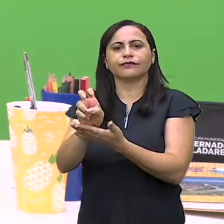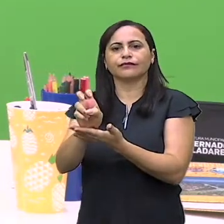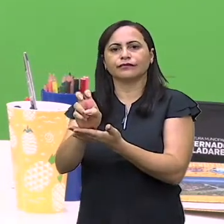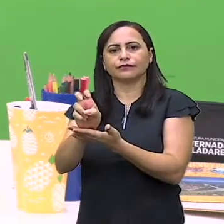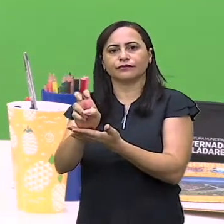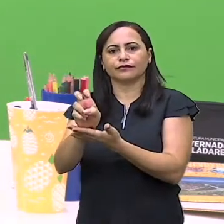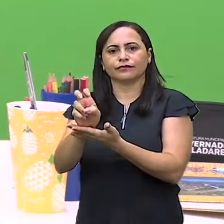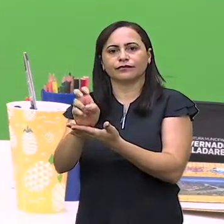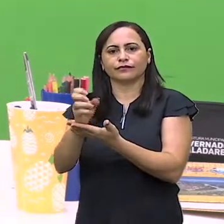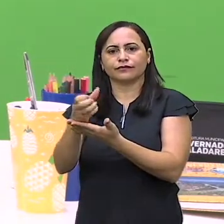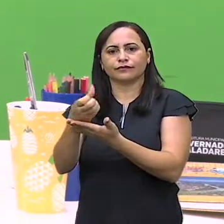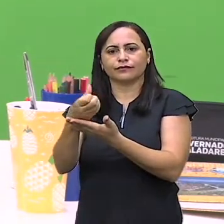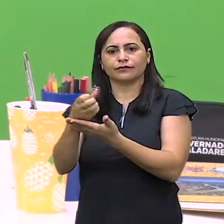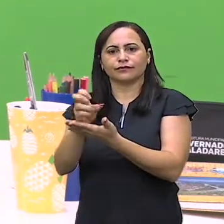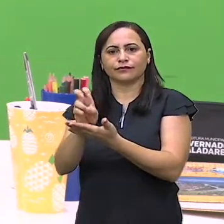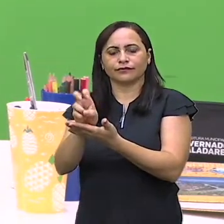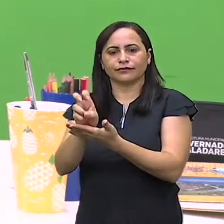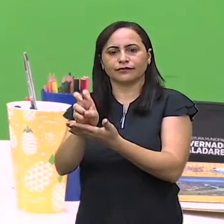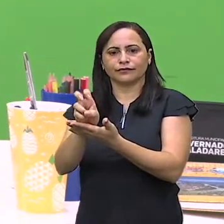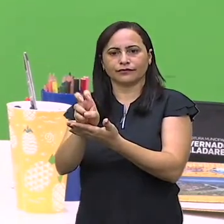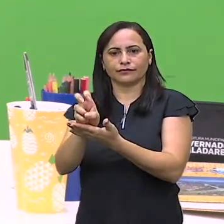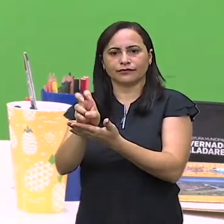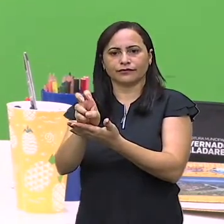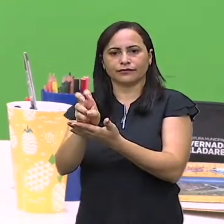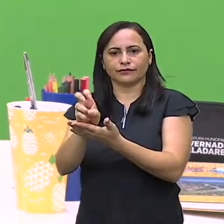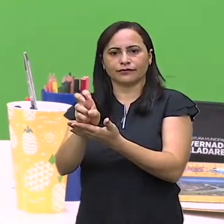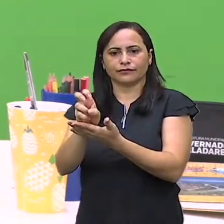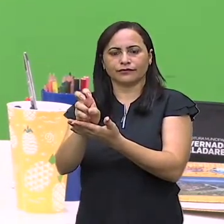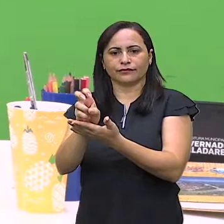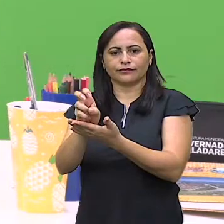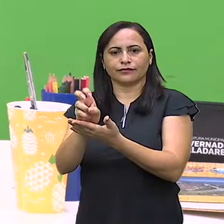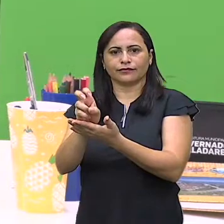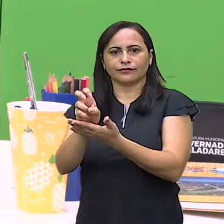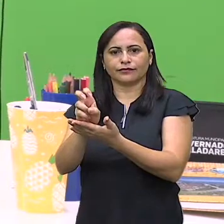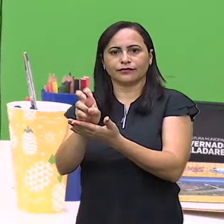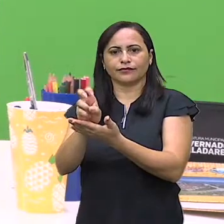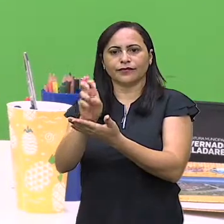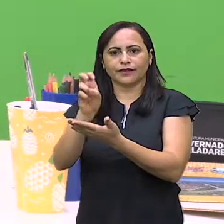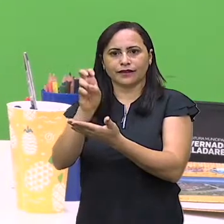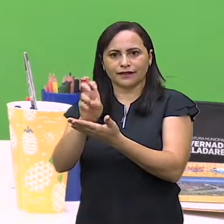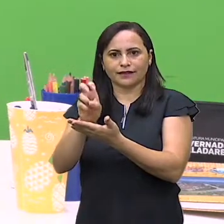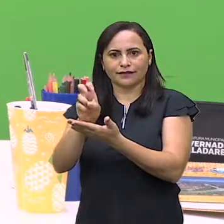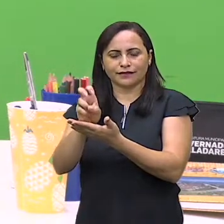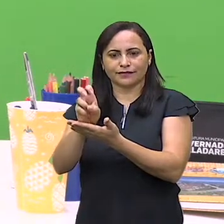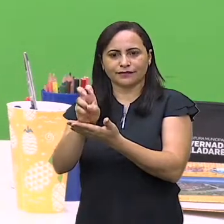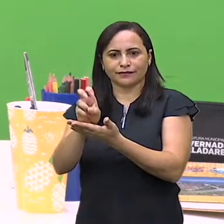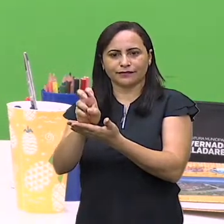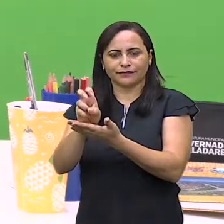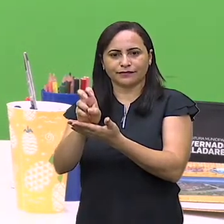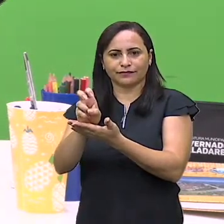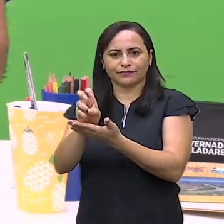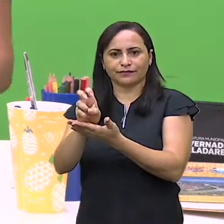Cinco. Vou colocar aqui 5. 5 em cima e 5 embaixo. Pode ser? Pode.